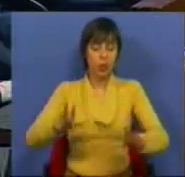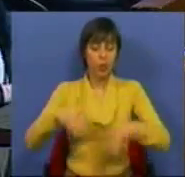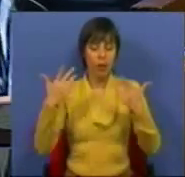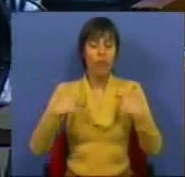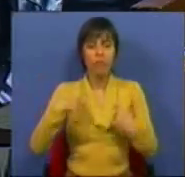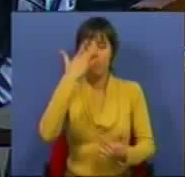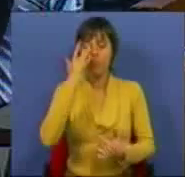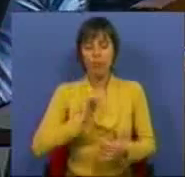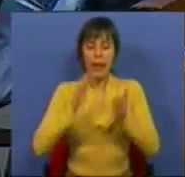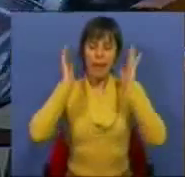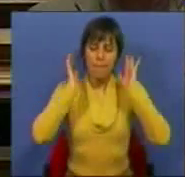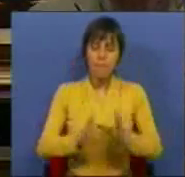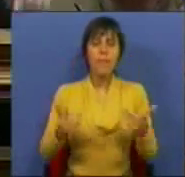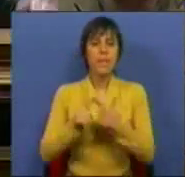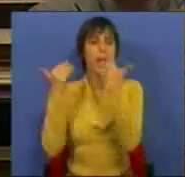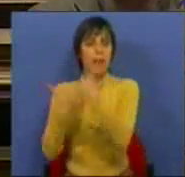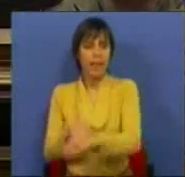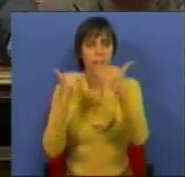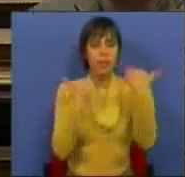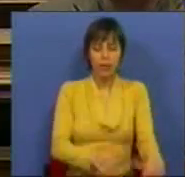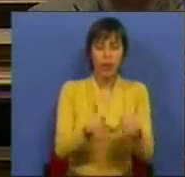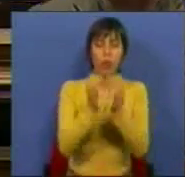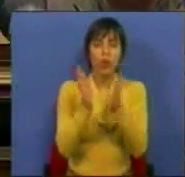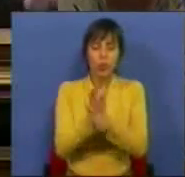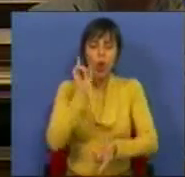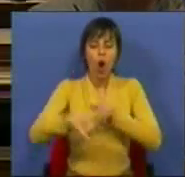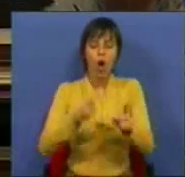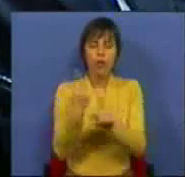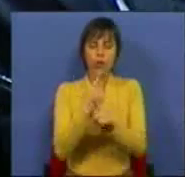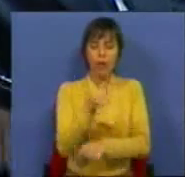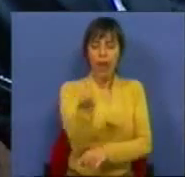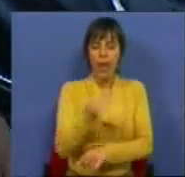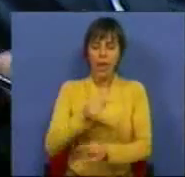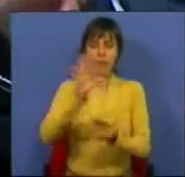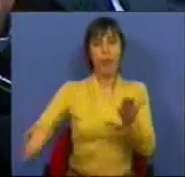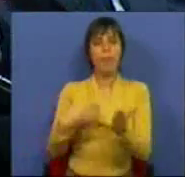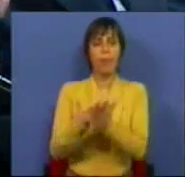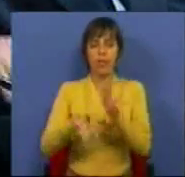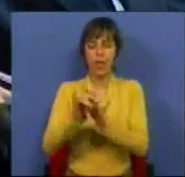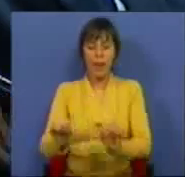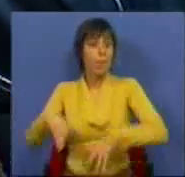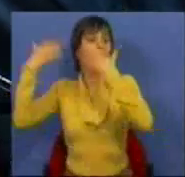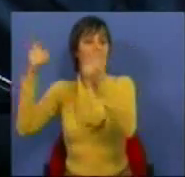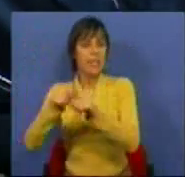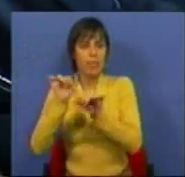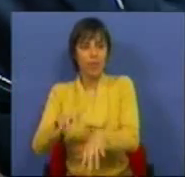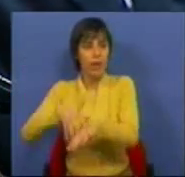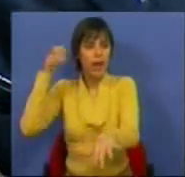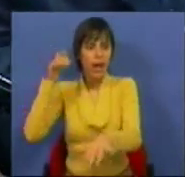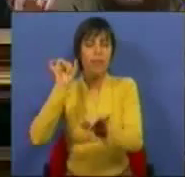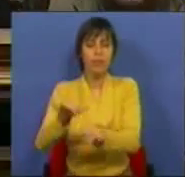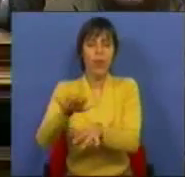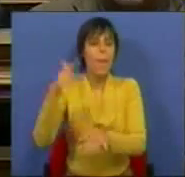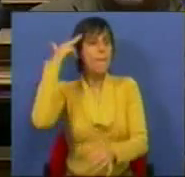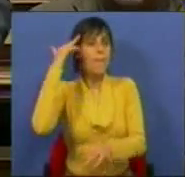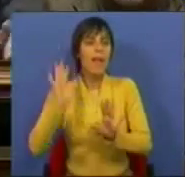nós entendemos que era necessário limitar tudo aquilo que eram aspectos negativos da proposta de lei originária vinda da Assembleia